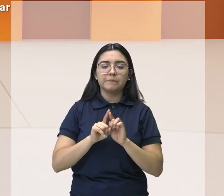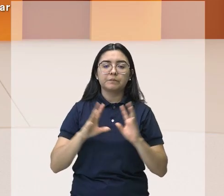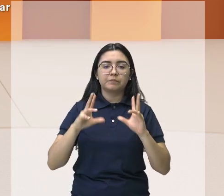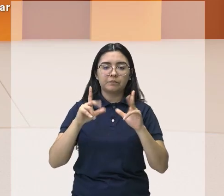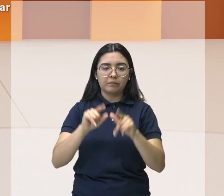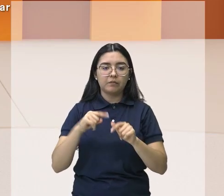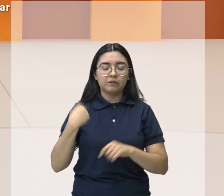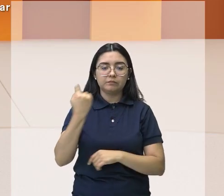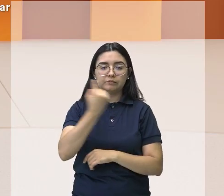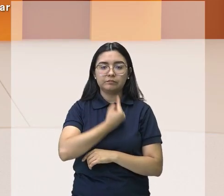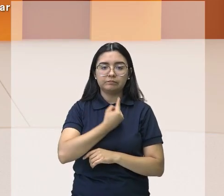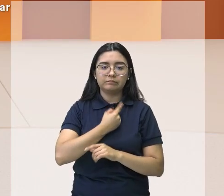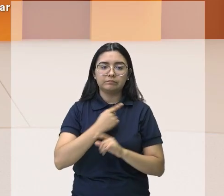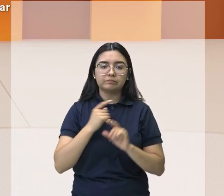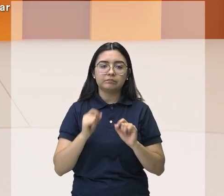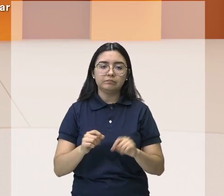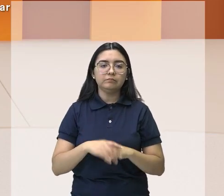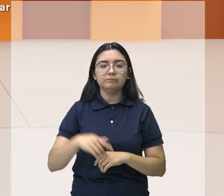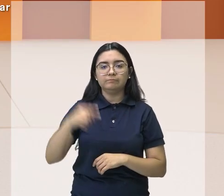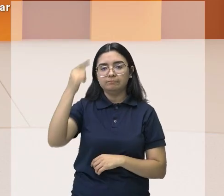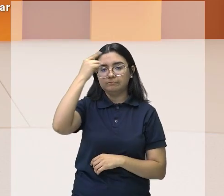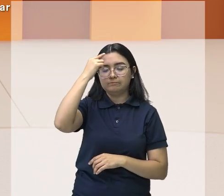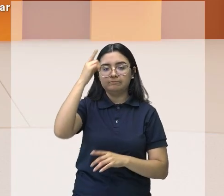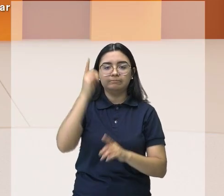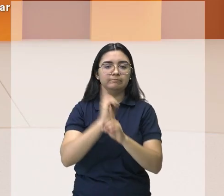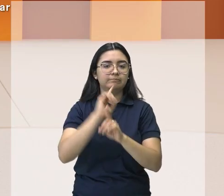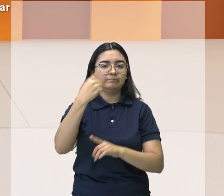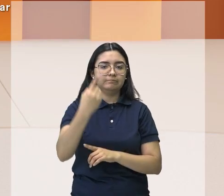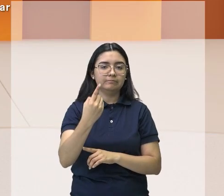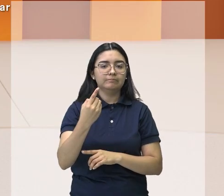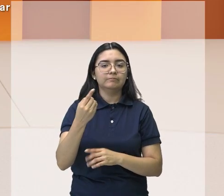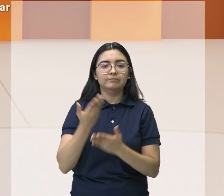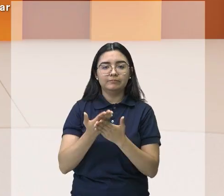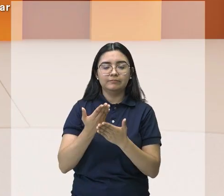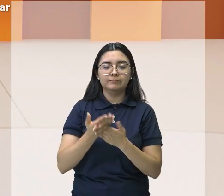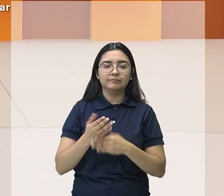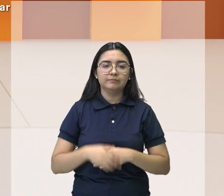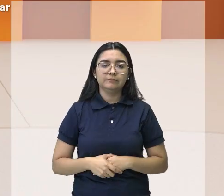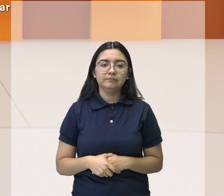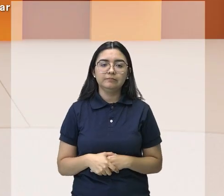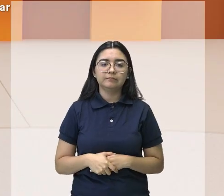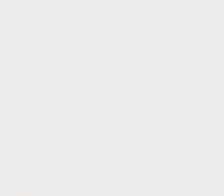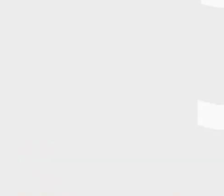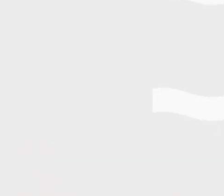todos nós. Fiquem com este pensamento e até a próxima aula!